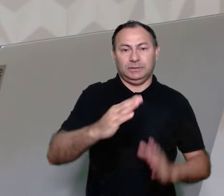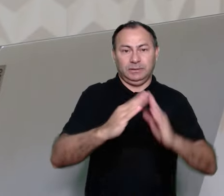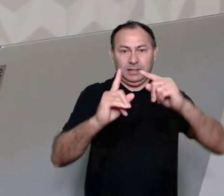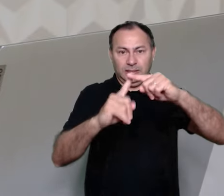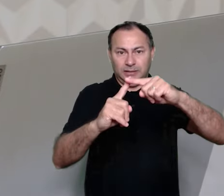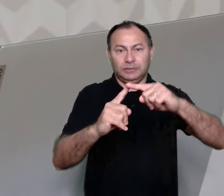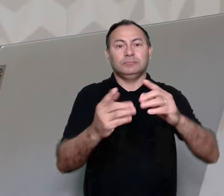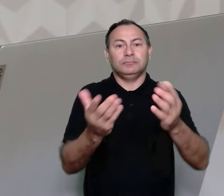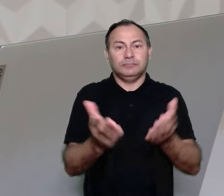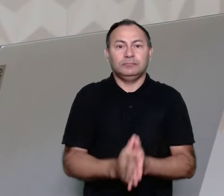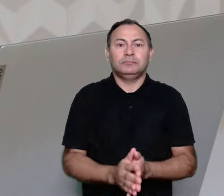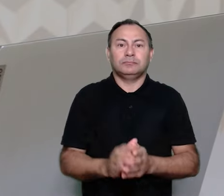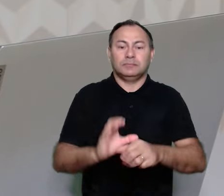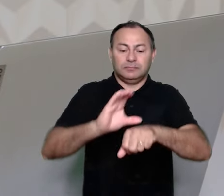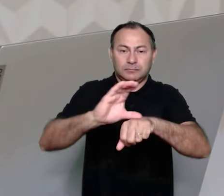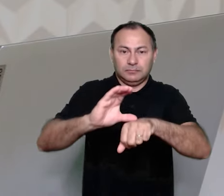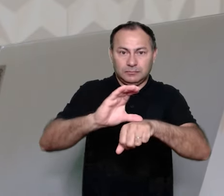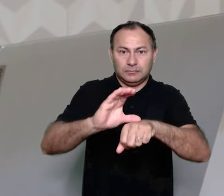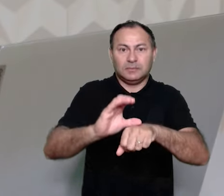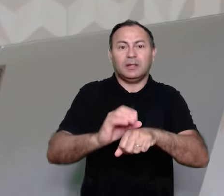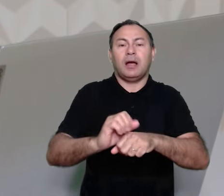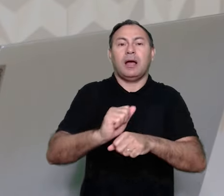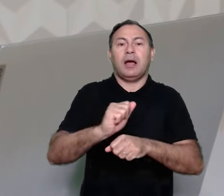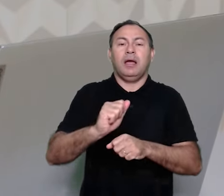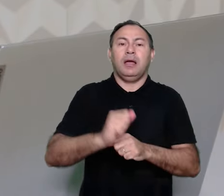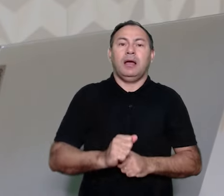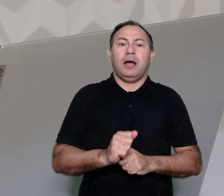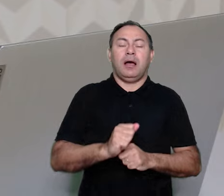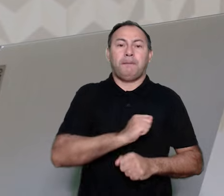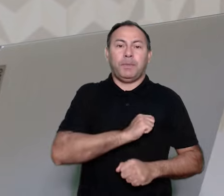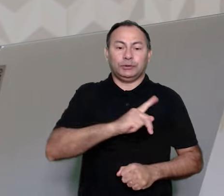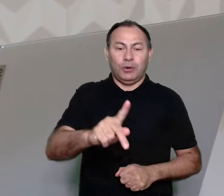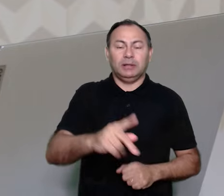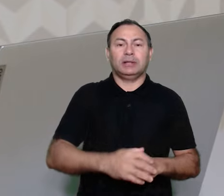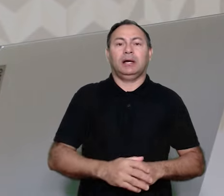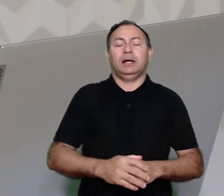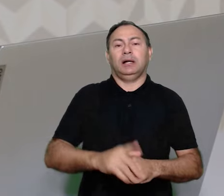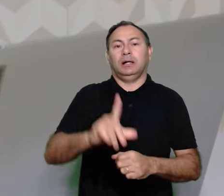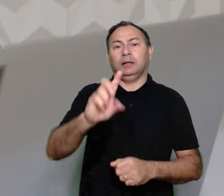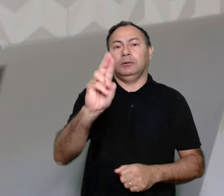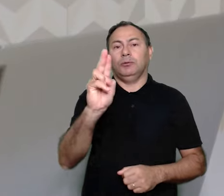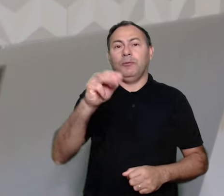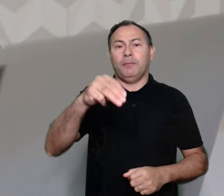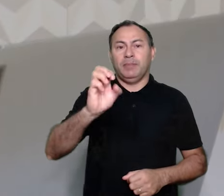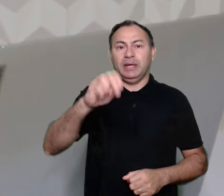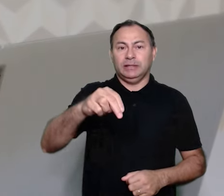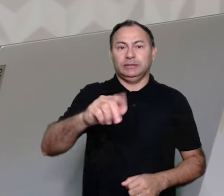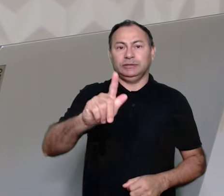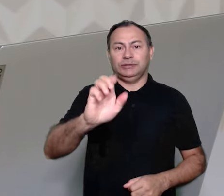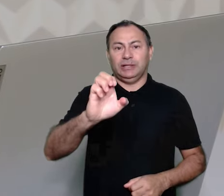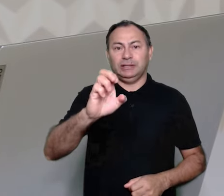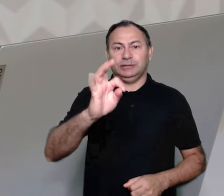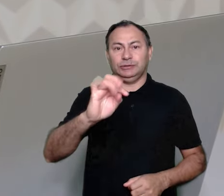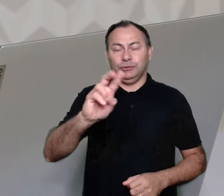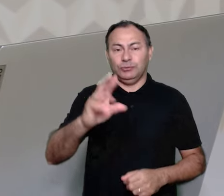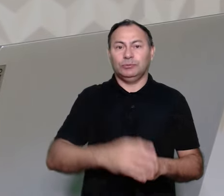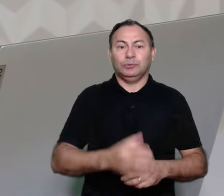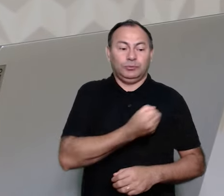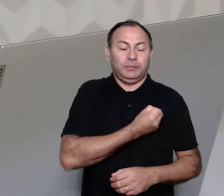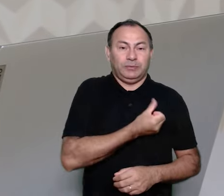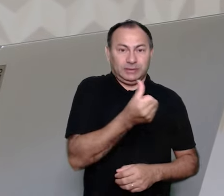Igreja, cuja Constituição Apostólica Lumen Gentium aborda a partir do número